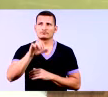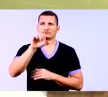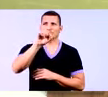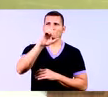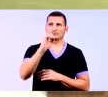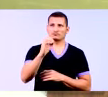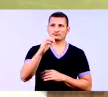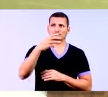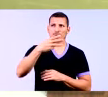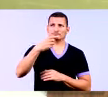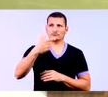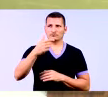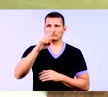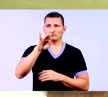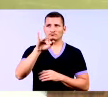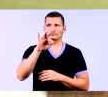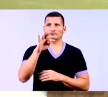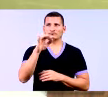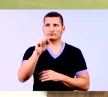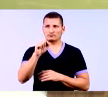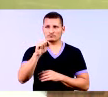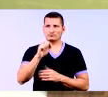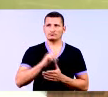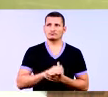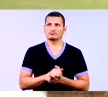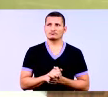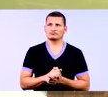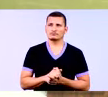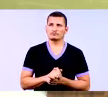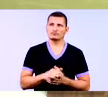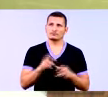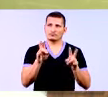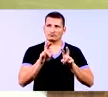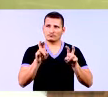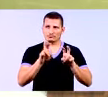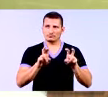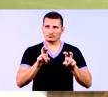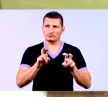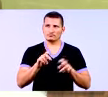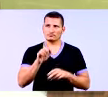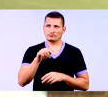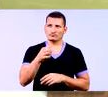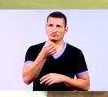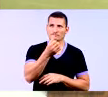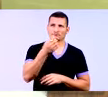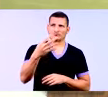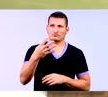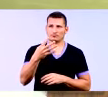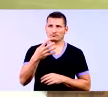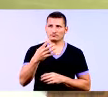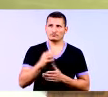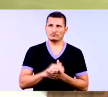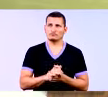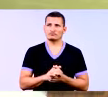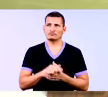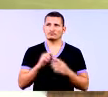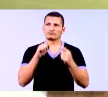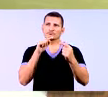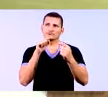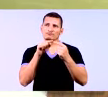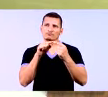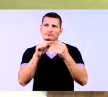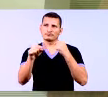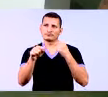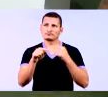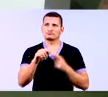bits, ele fala que tem um sistema operacional de 32 bits e a máquina dele, hardware, é 64 bits. Acontece uma incompatibilidade no reconhecimento